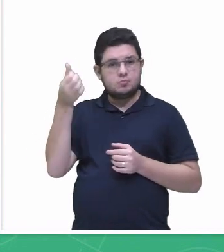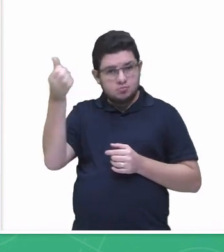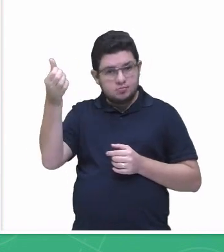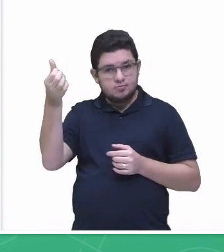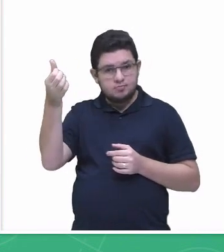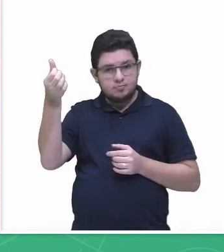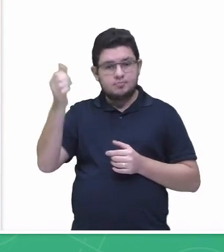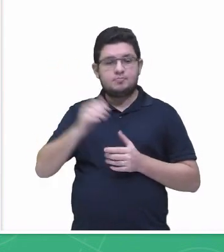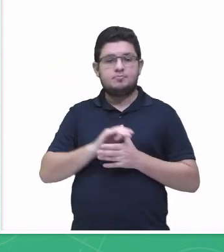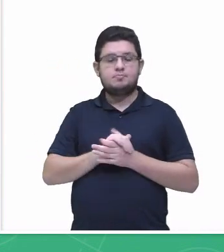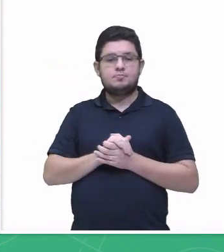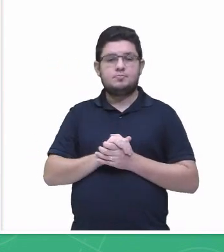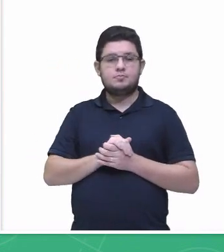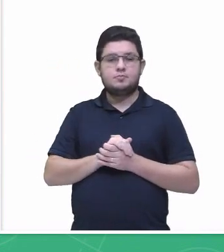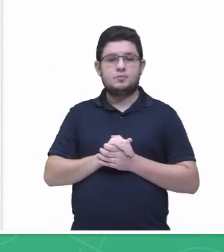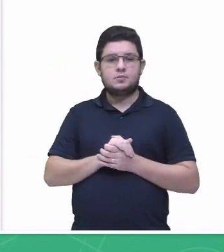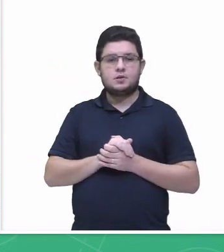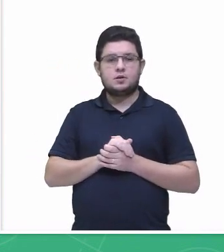nosso segundo